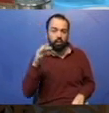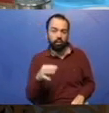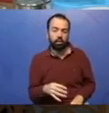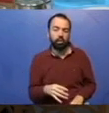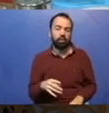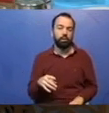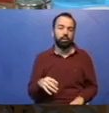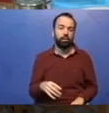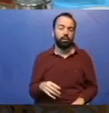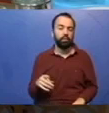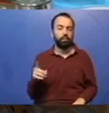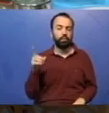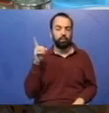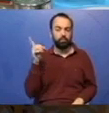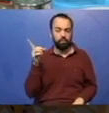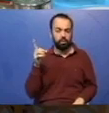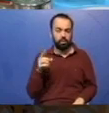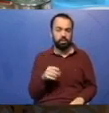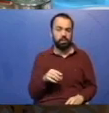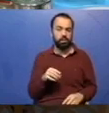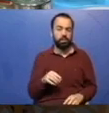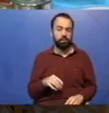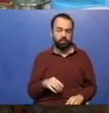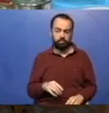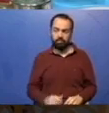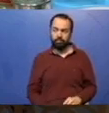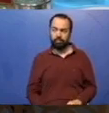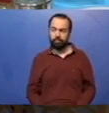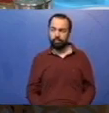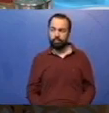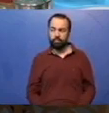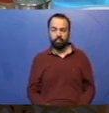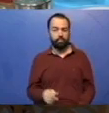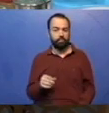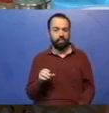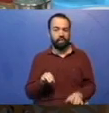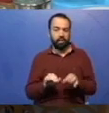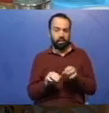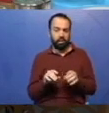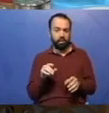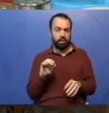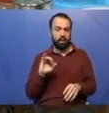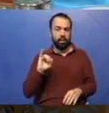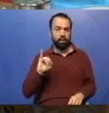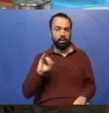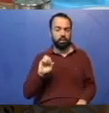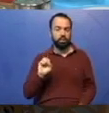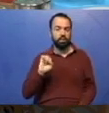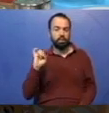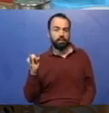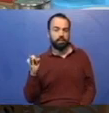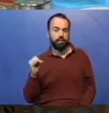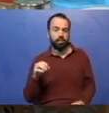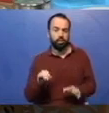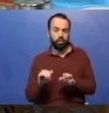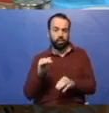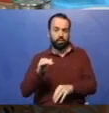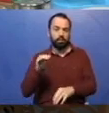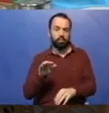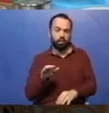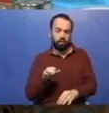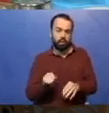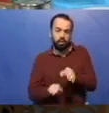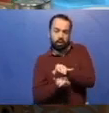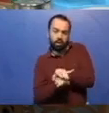chamados de meteorologistas da natureza. Porque se eles saem, é sinal de que o tempo vai ficar mais fresco,